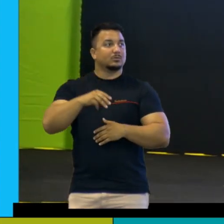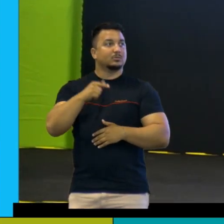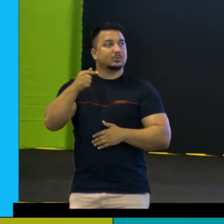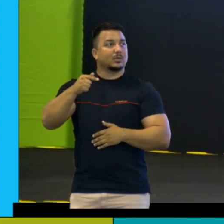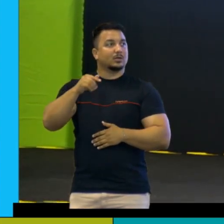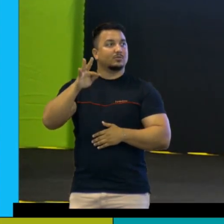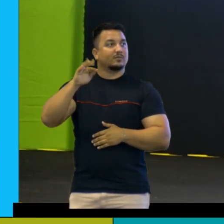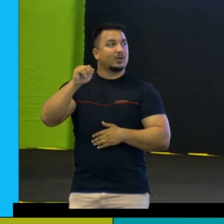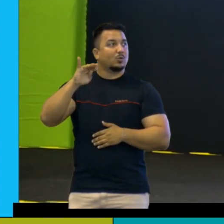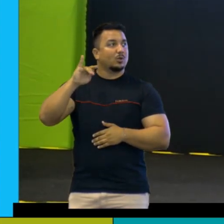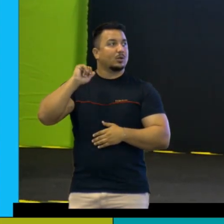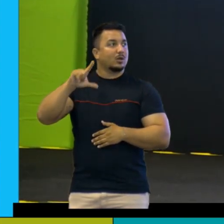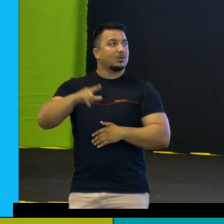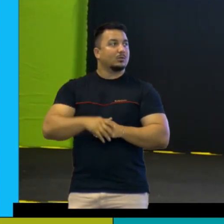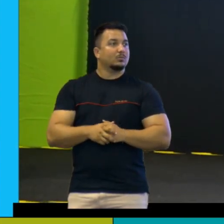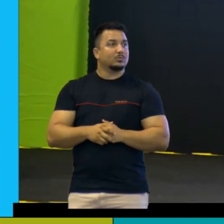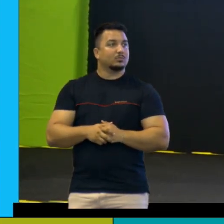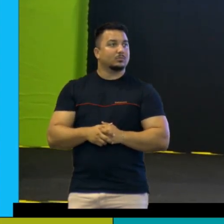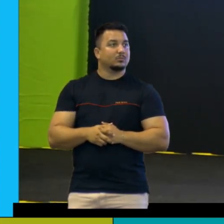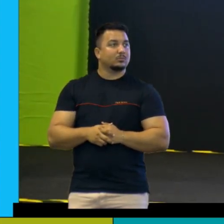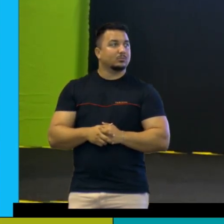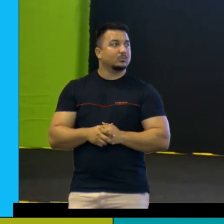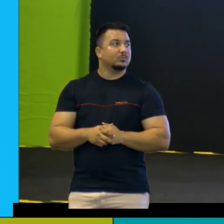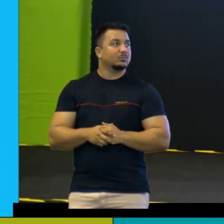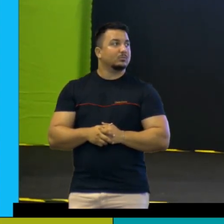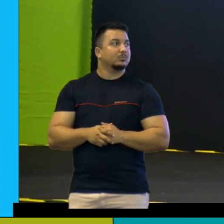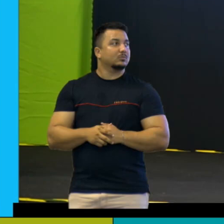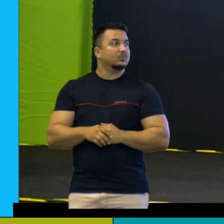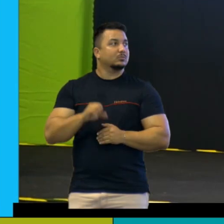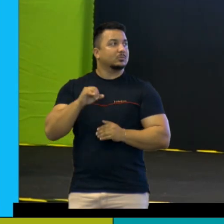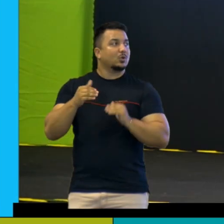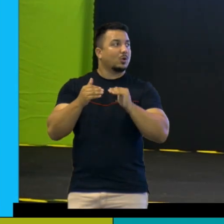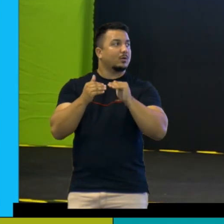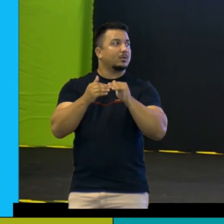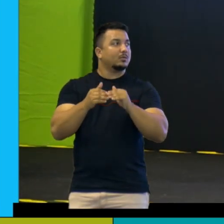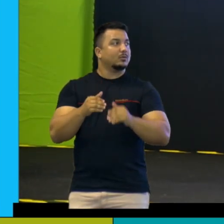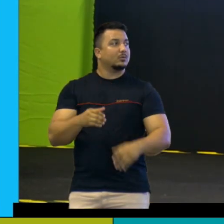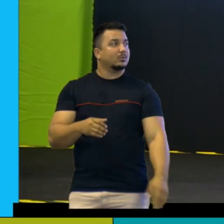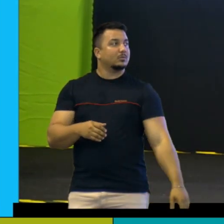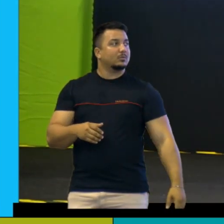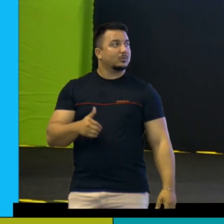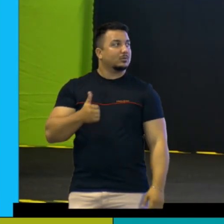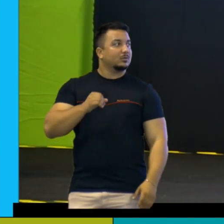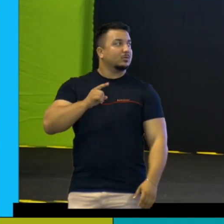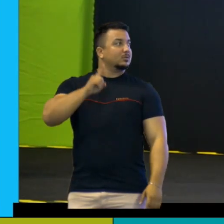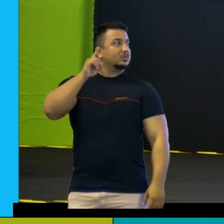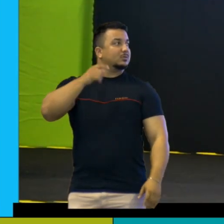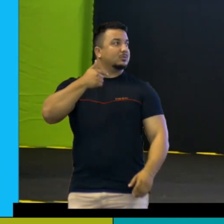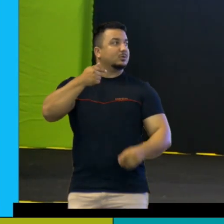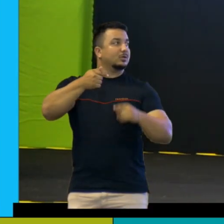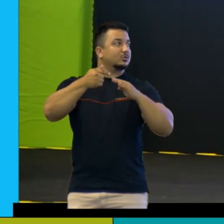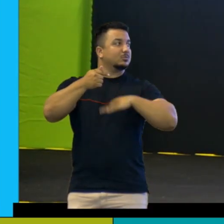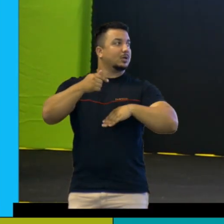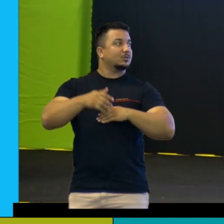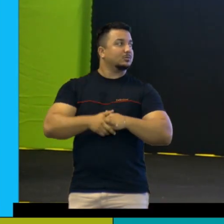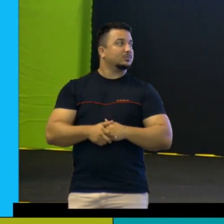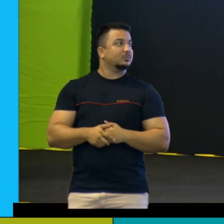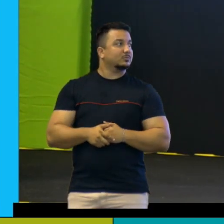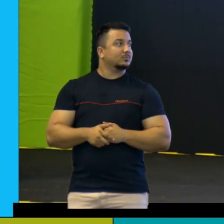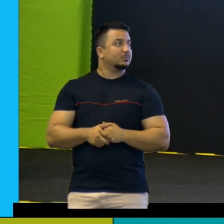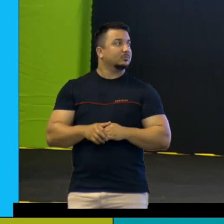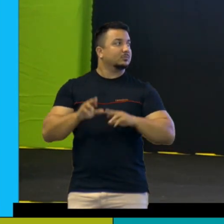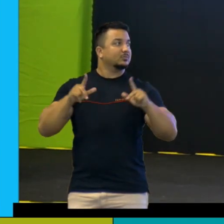embaixo. 10 em cima, 7 embaixo. Se fosse combinação, 10 em cima, 7 embaixo e 3 embaixo. Tá legal a